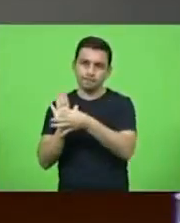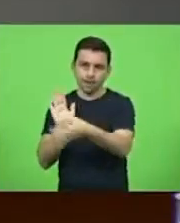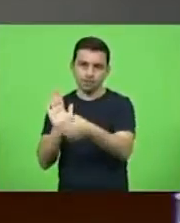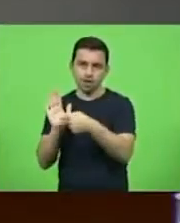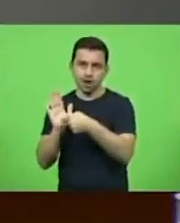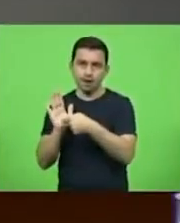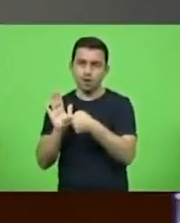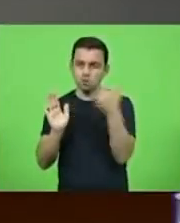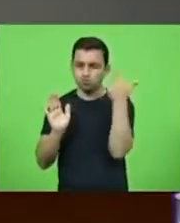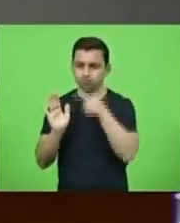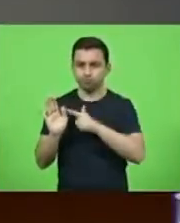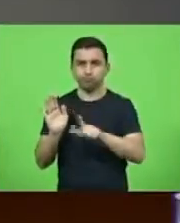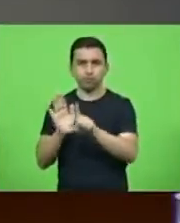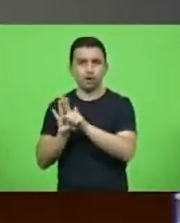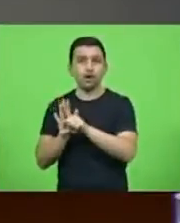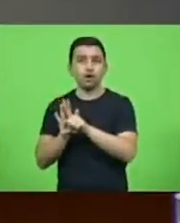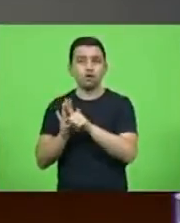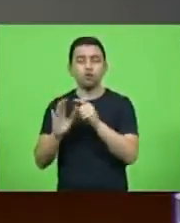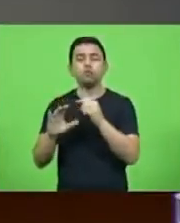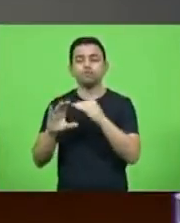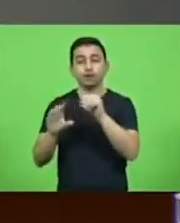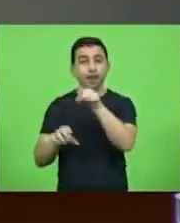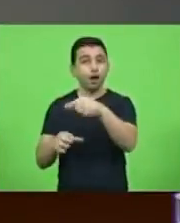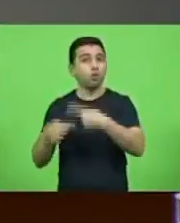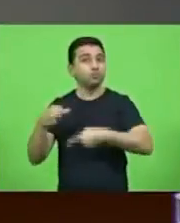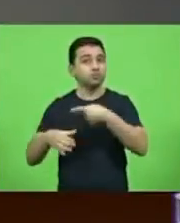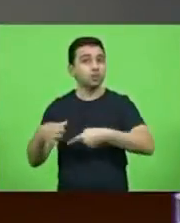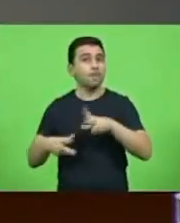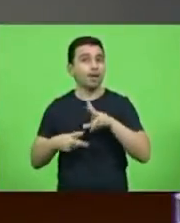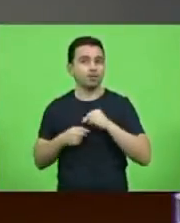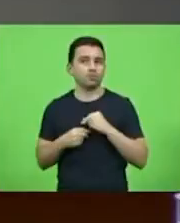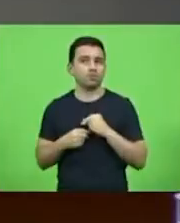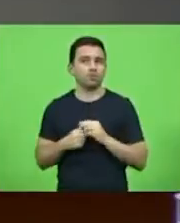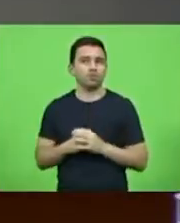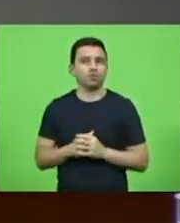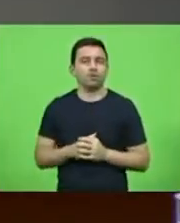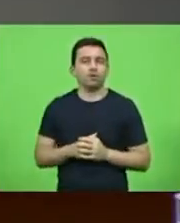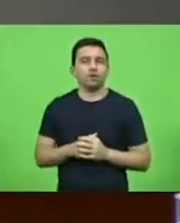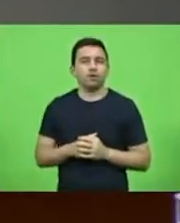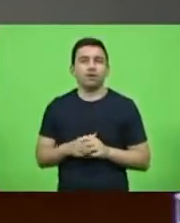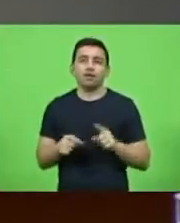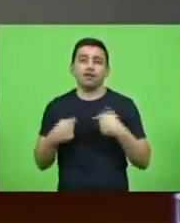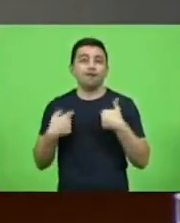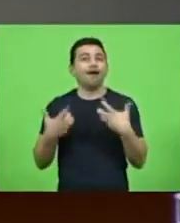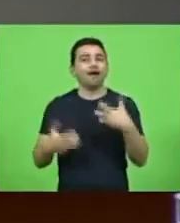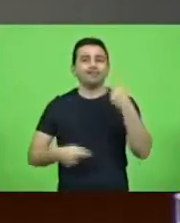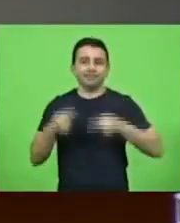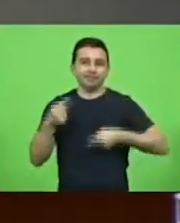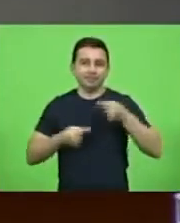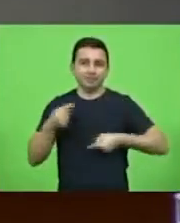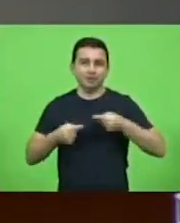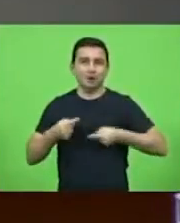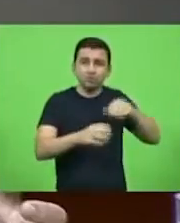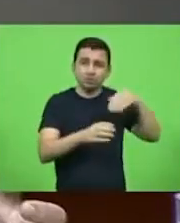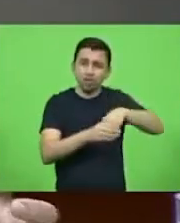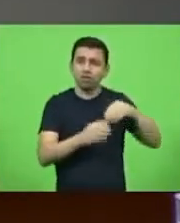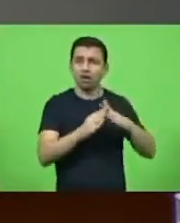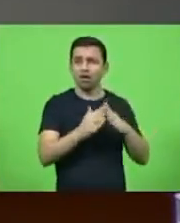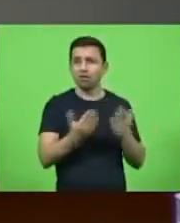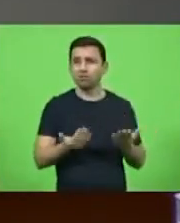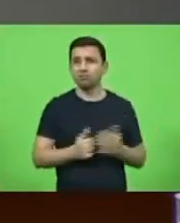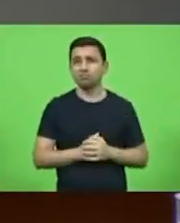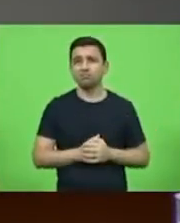dar a legalidade para ir para a comissão de mérito. Eu quero muito discutir o mérito dessa questão